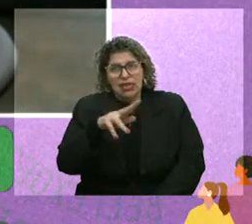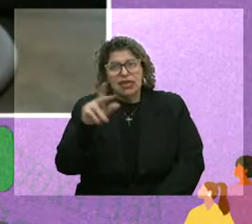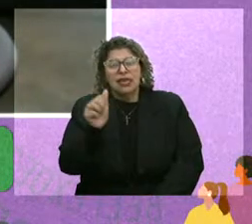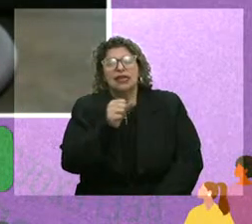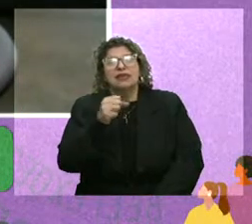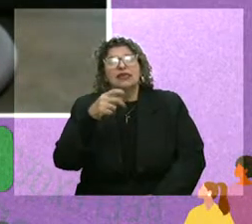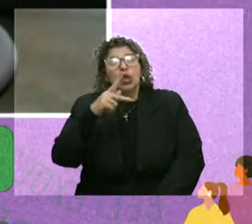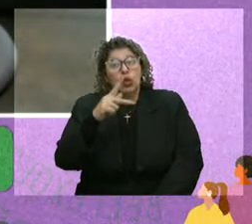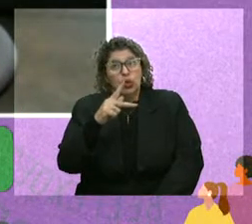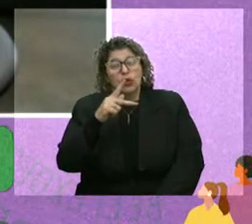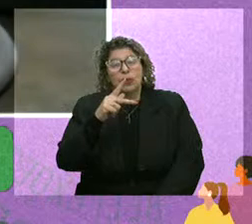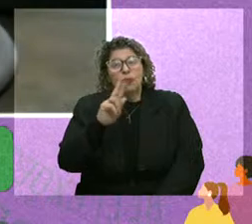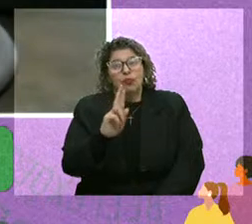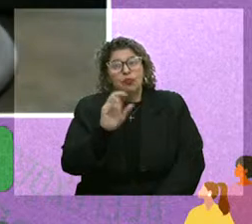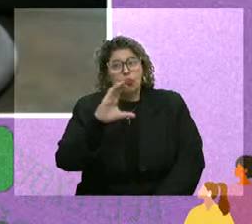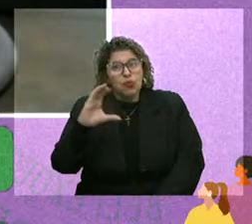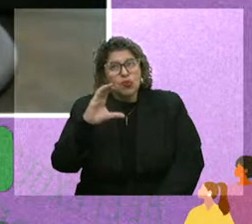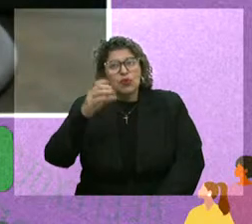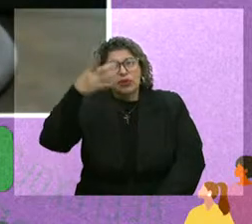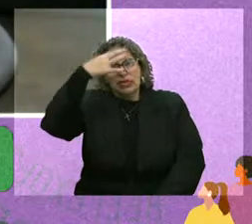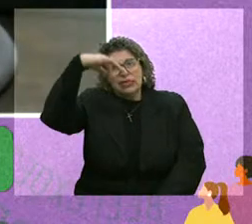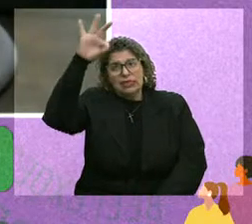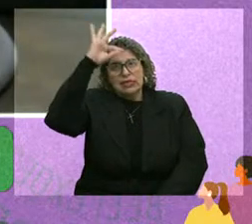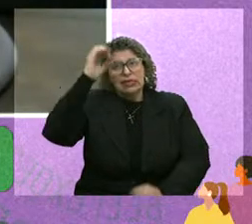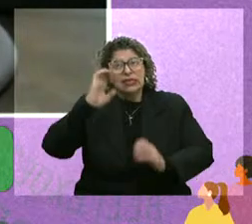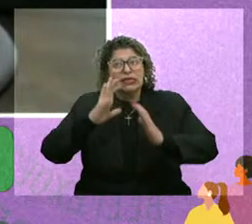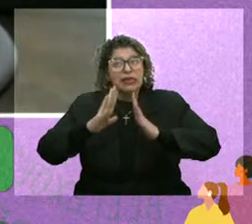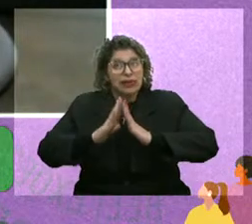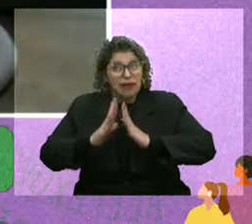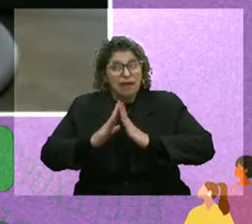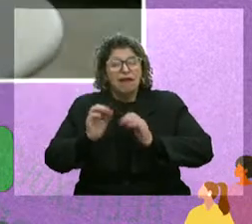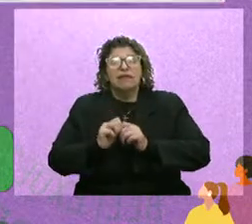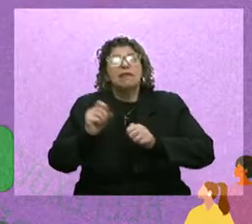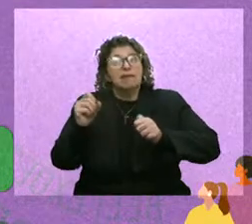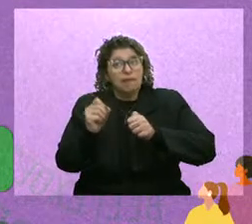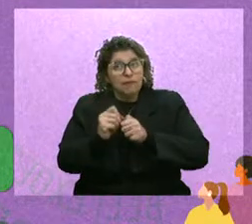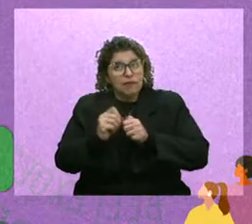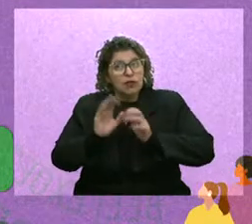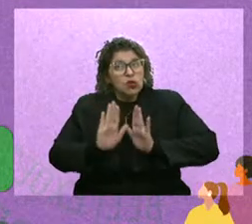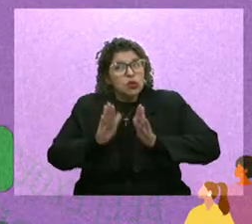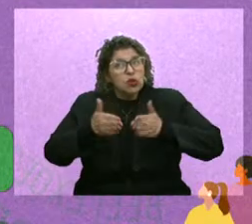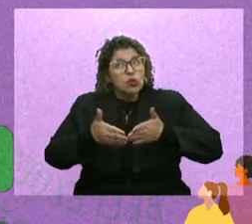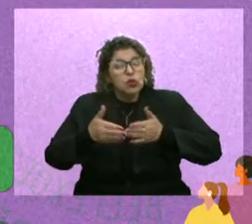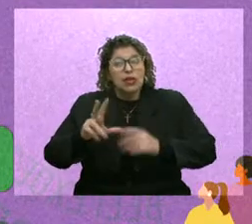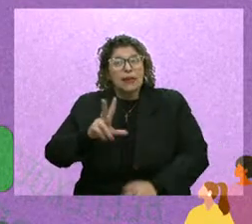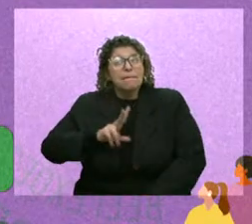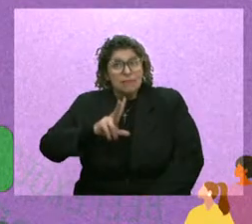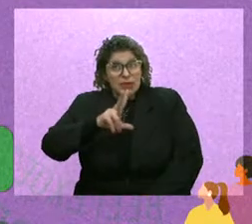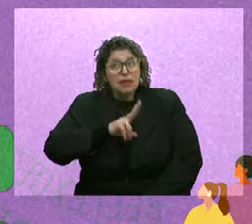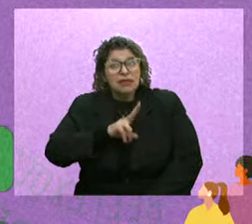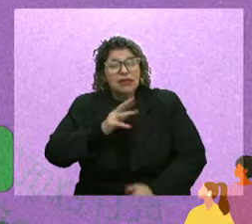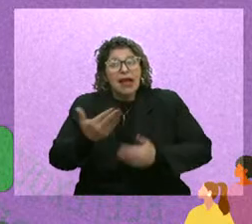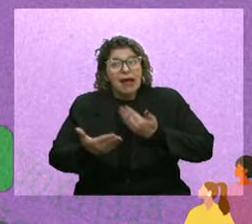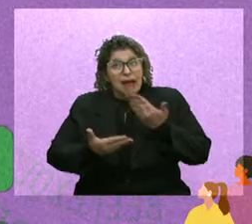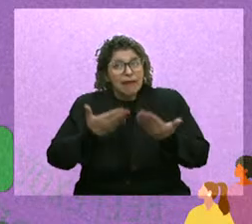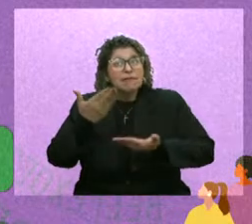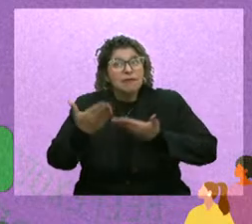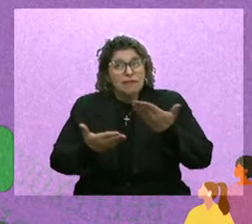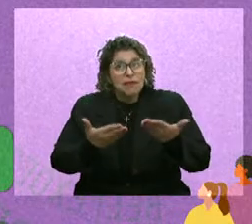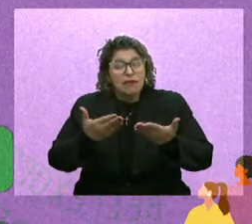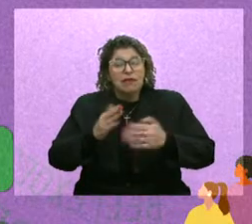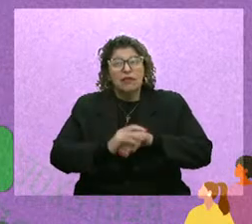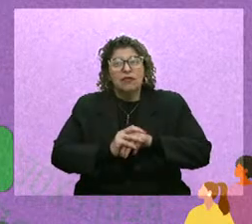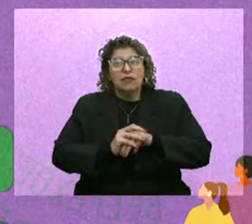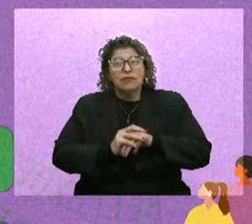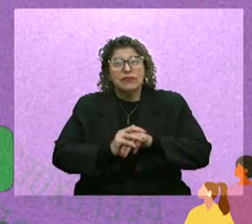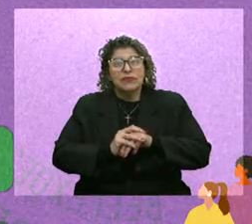Conceição, como da Santa Casa, eles estão fazendo o dever de casa, no sentido de que os pacientes, eles atenderam oriundos